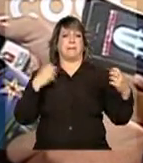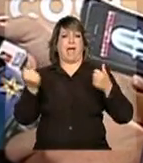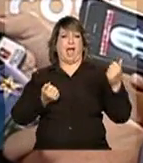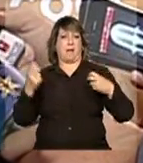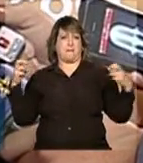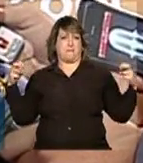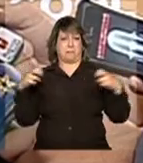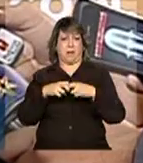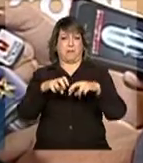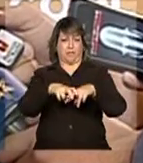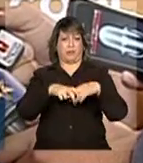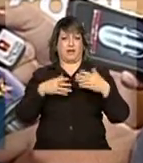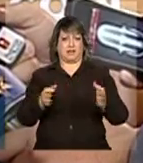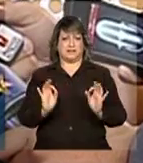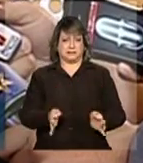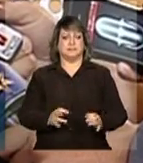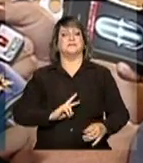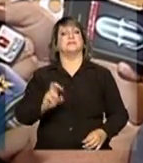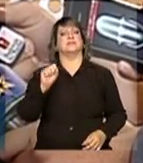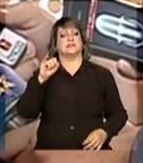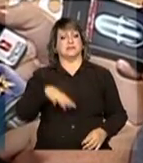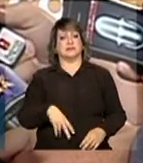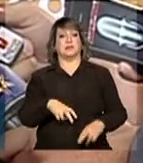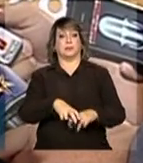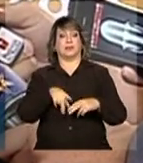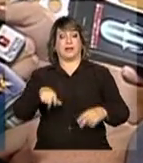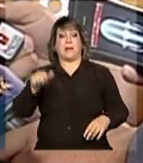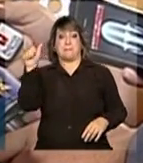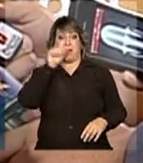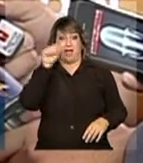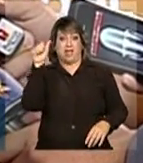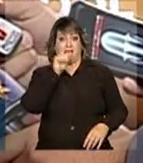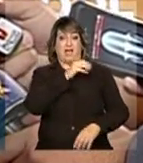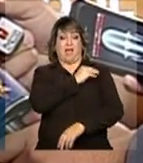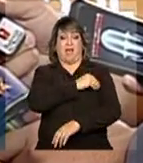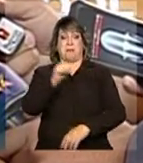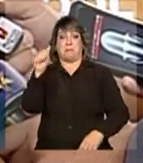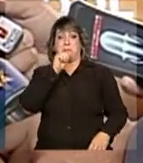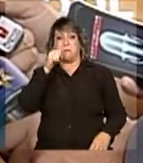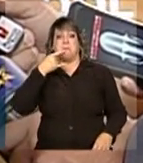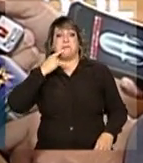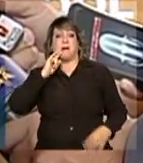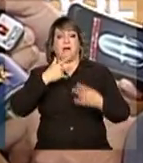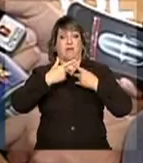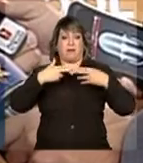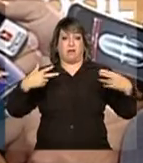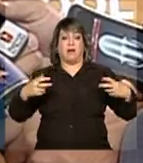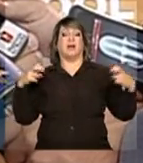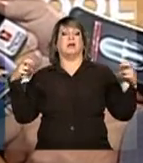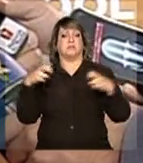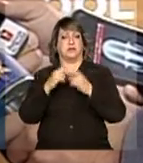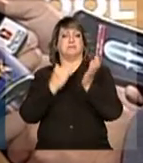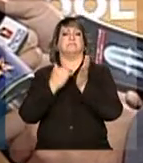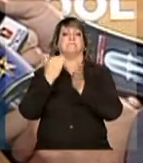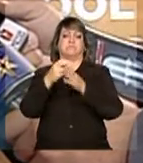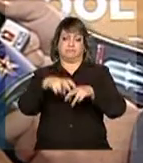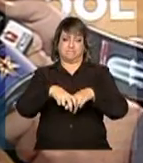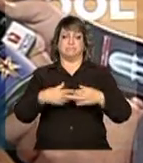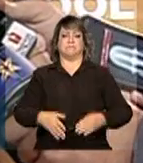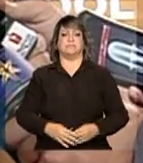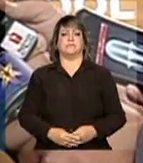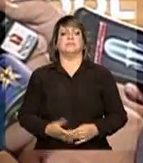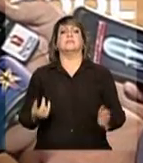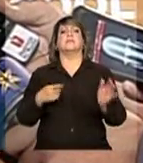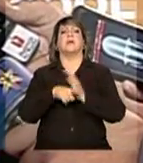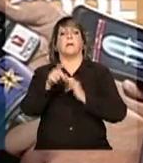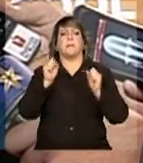as drogas contribuem para a incidência de maior número de acidentes no trânsito. O